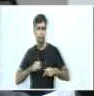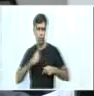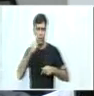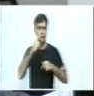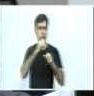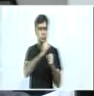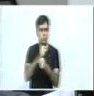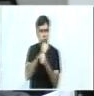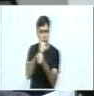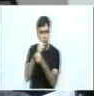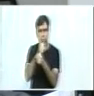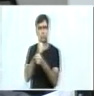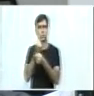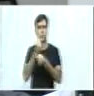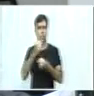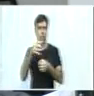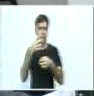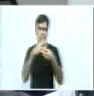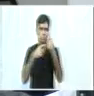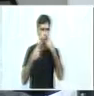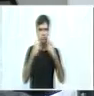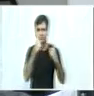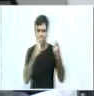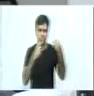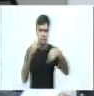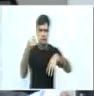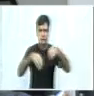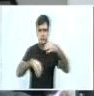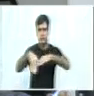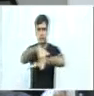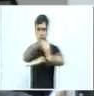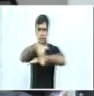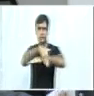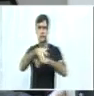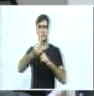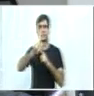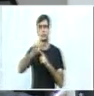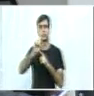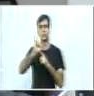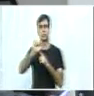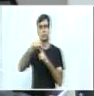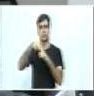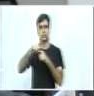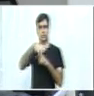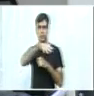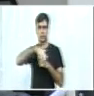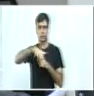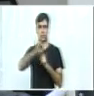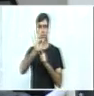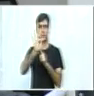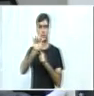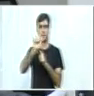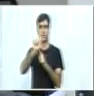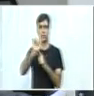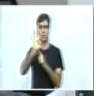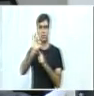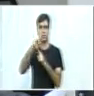de restos de calçamento do passeio da Rua Goiânia, no bairro de Fátima.